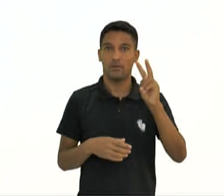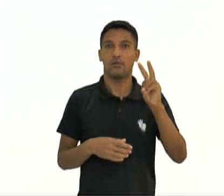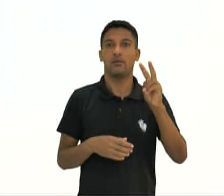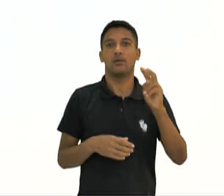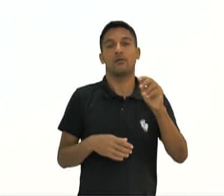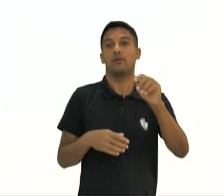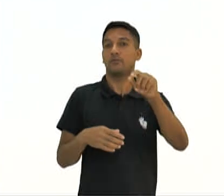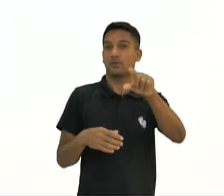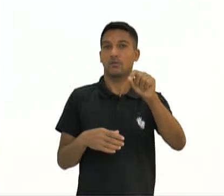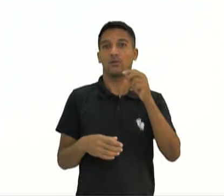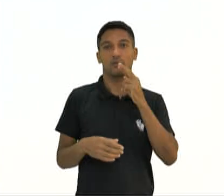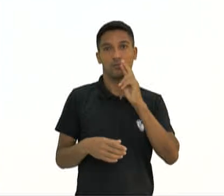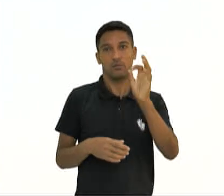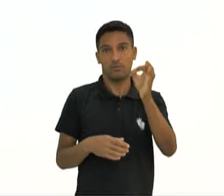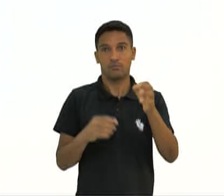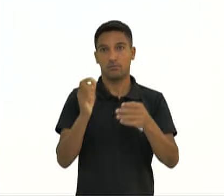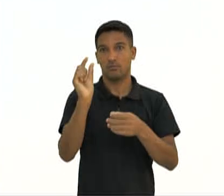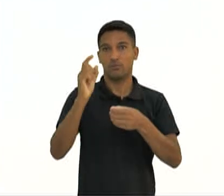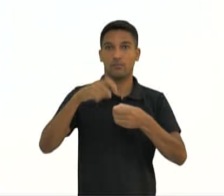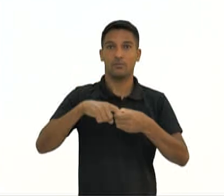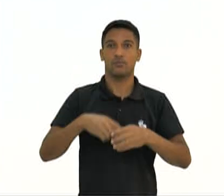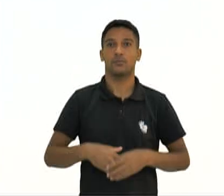já já.